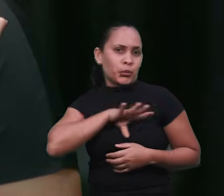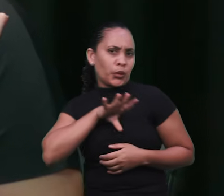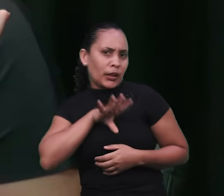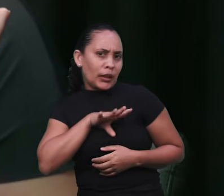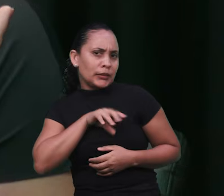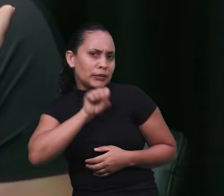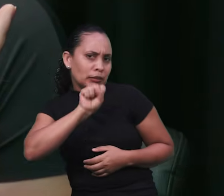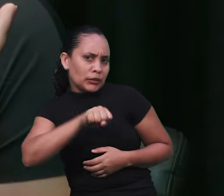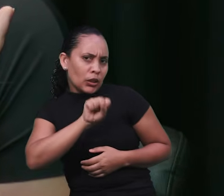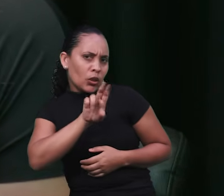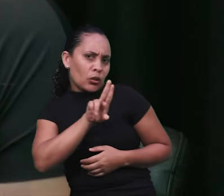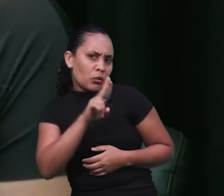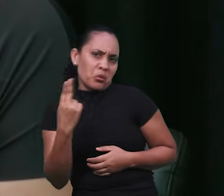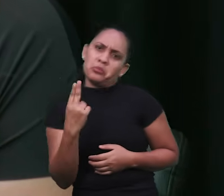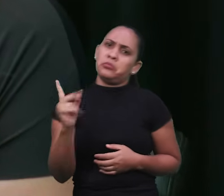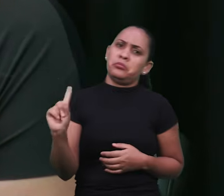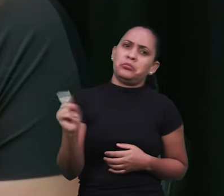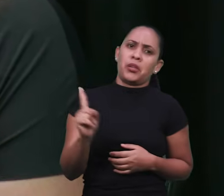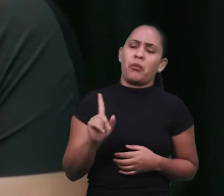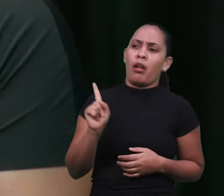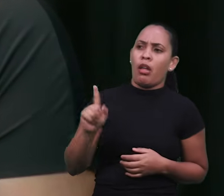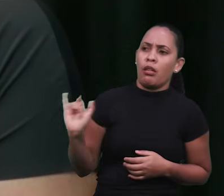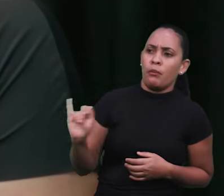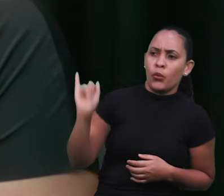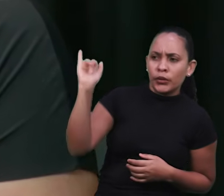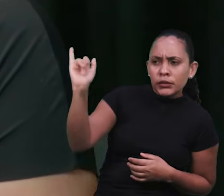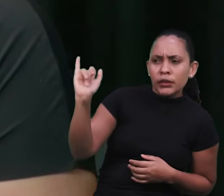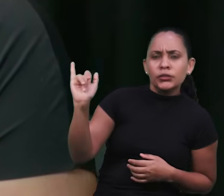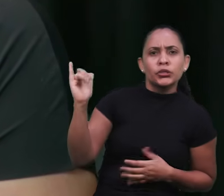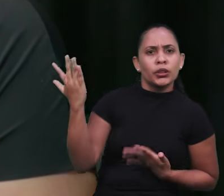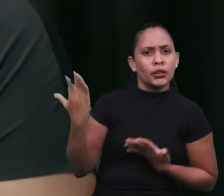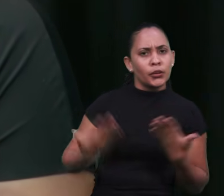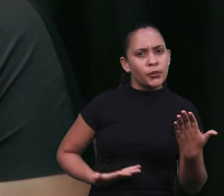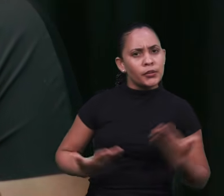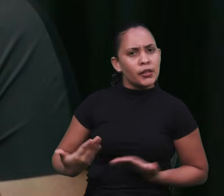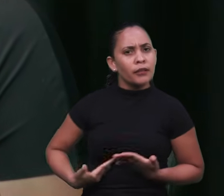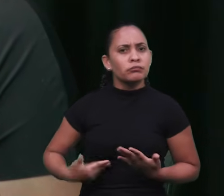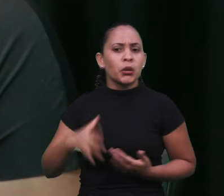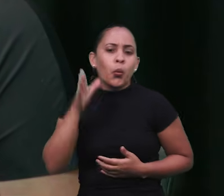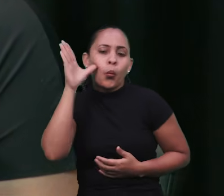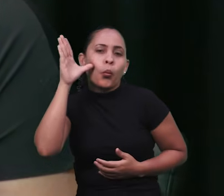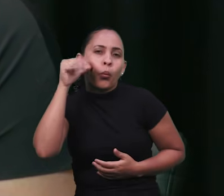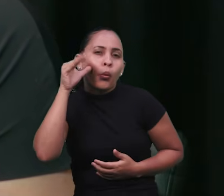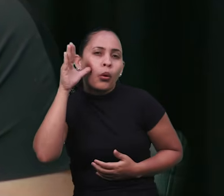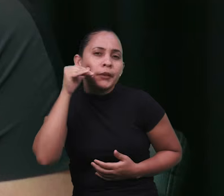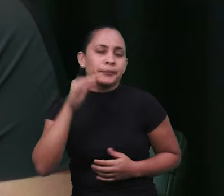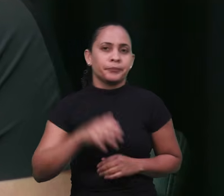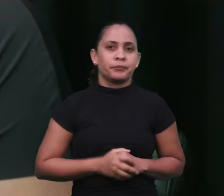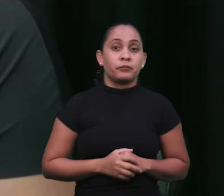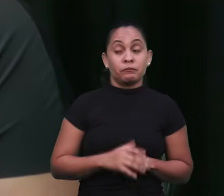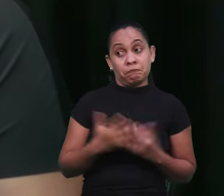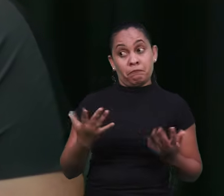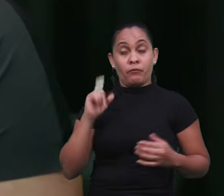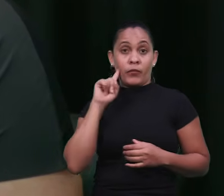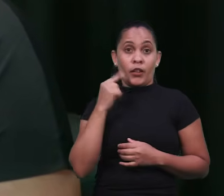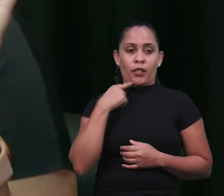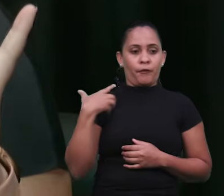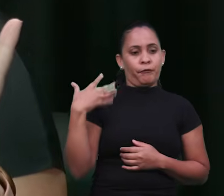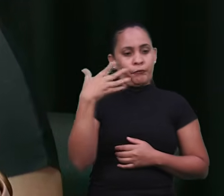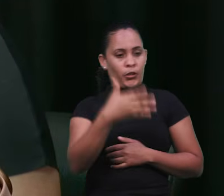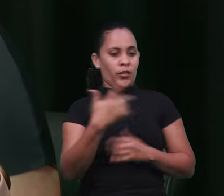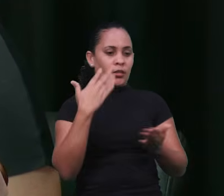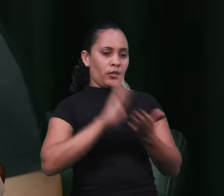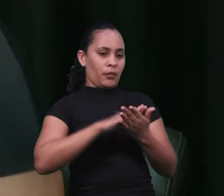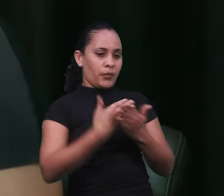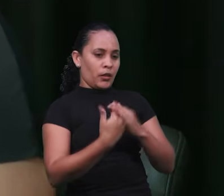ou não, Sim. né? Então é importante com que os irmãos, eles tenham essa curiosidade. Chegou um surdo, eu fui interpretar no Manaim,